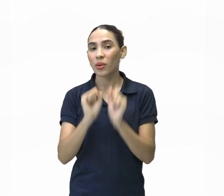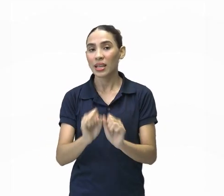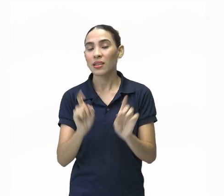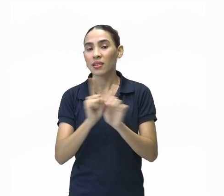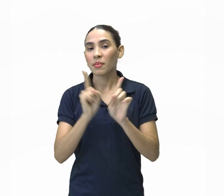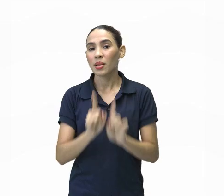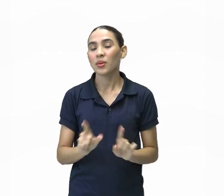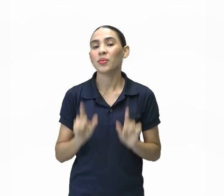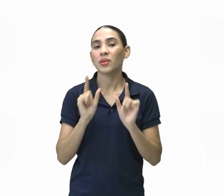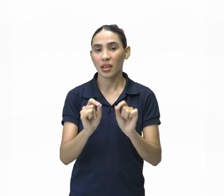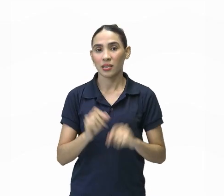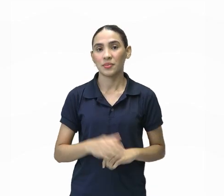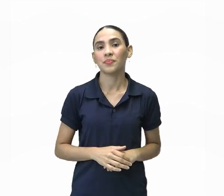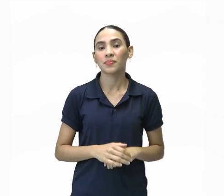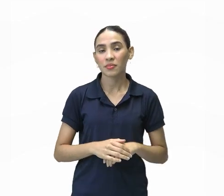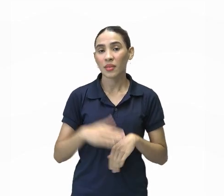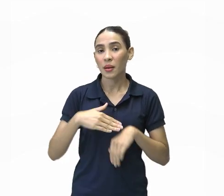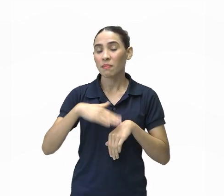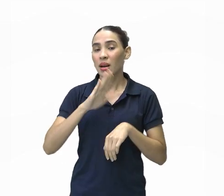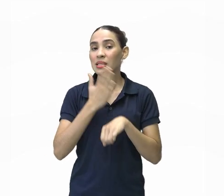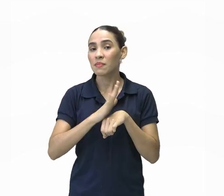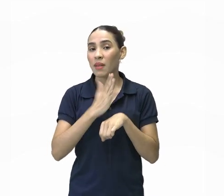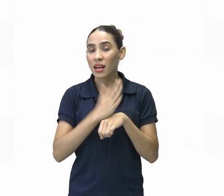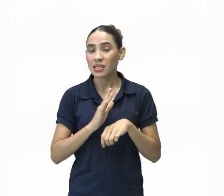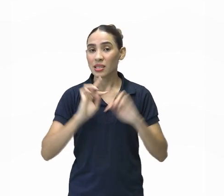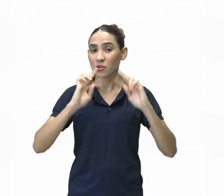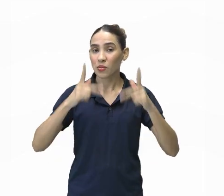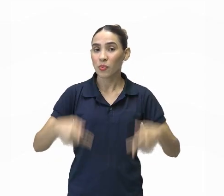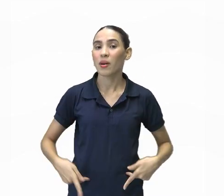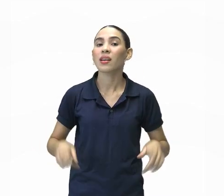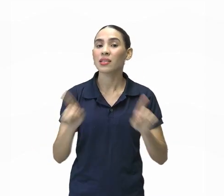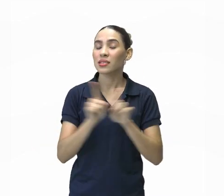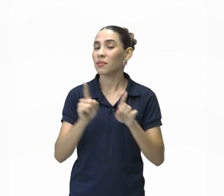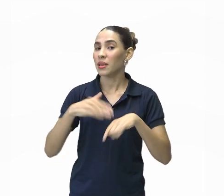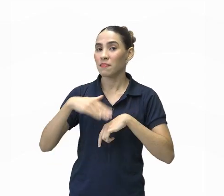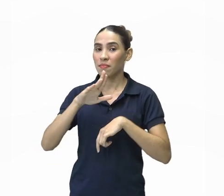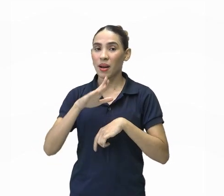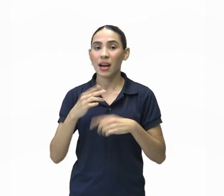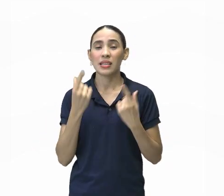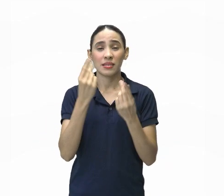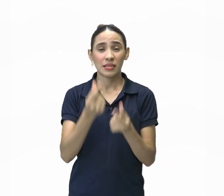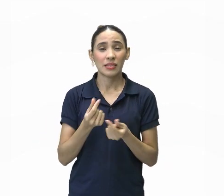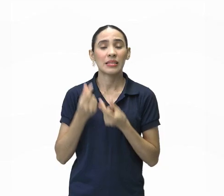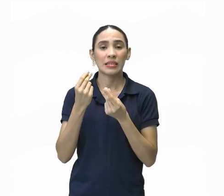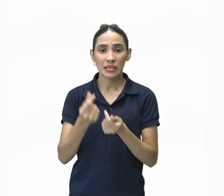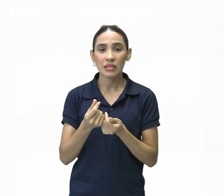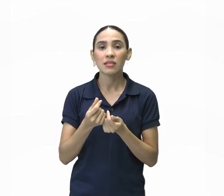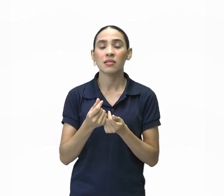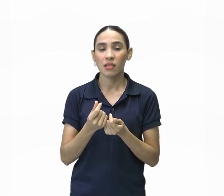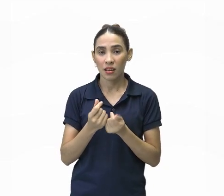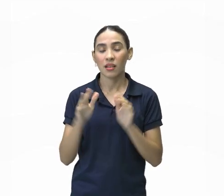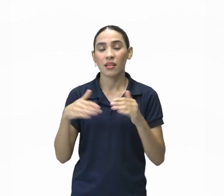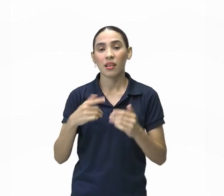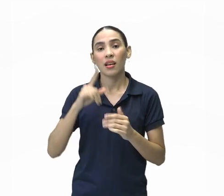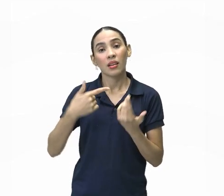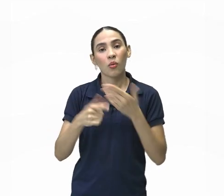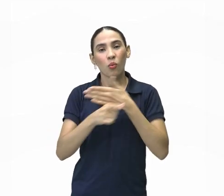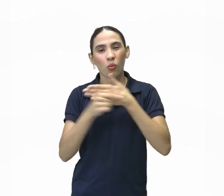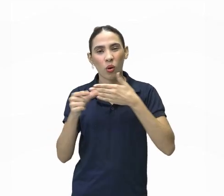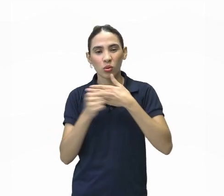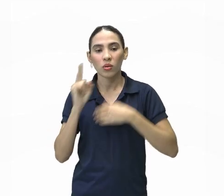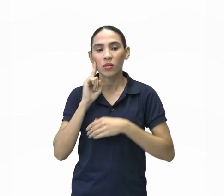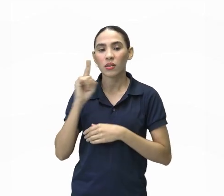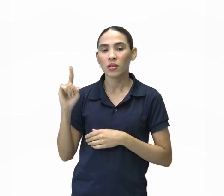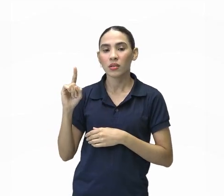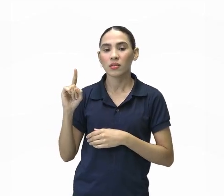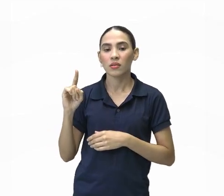ser considerada uma das atividades humanas mais antigas. Esse autor,